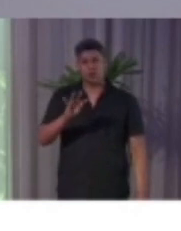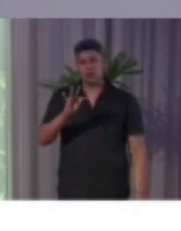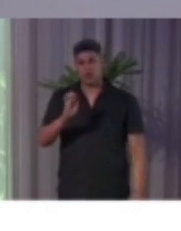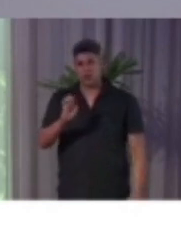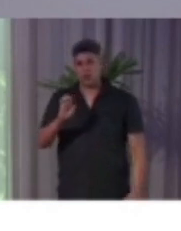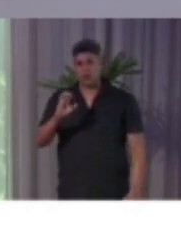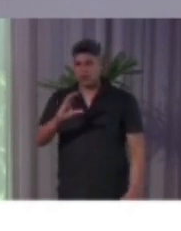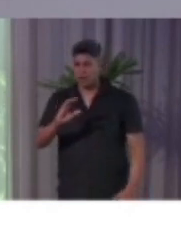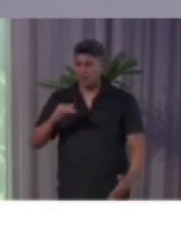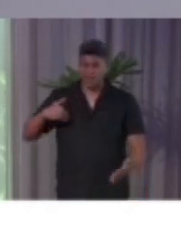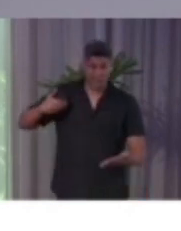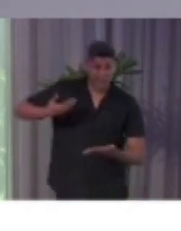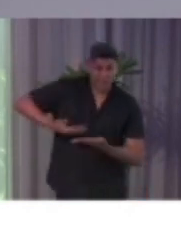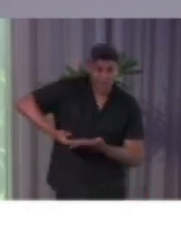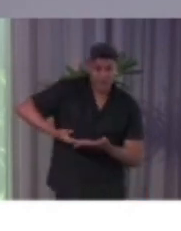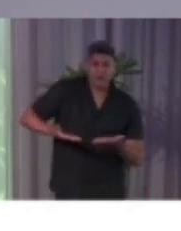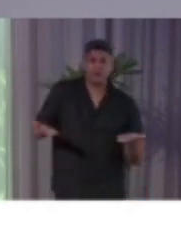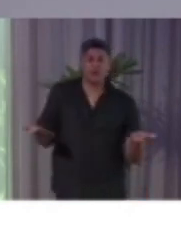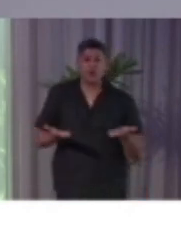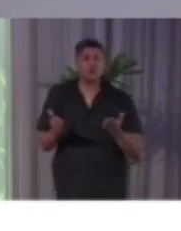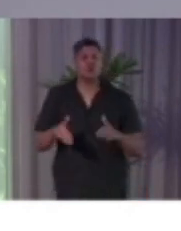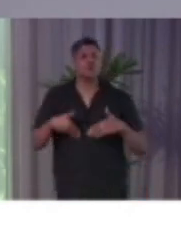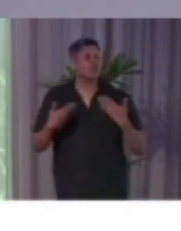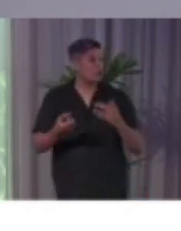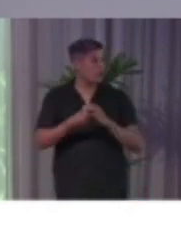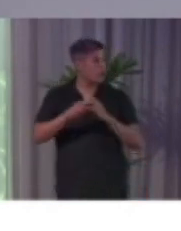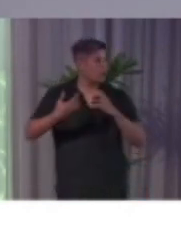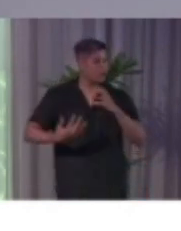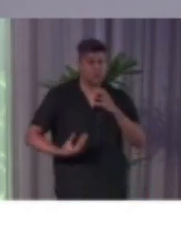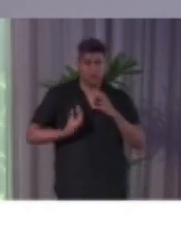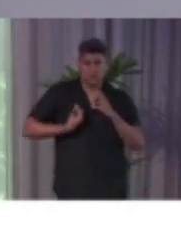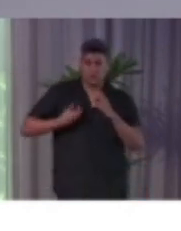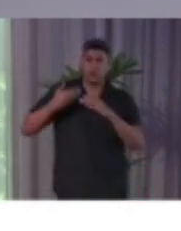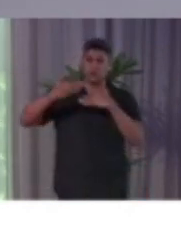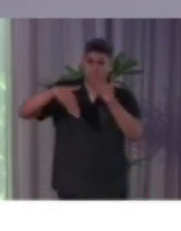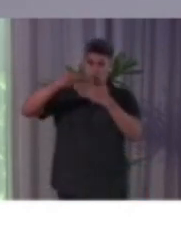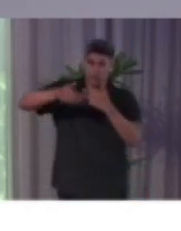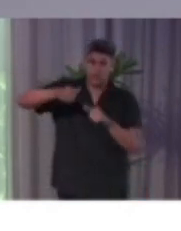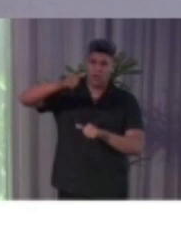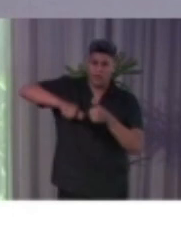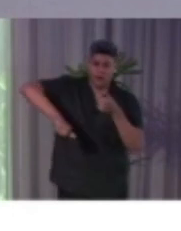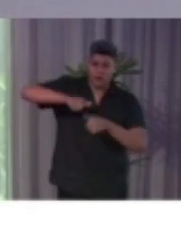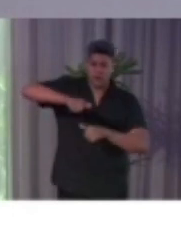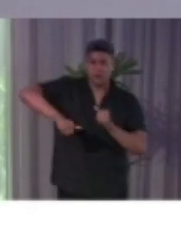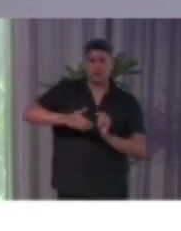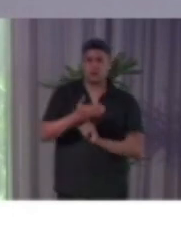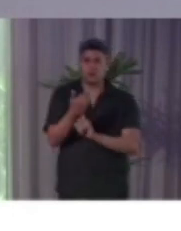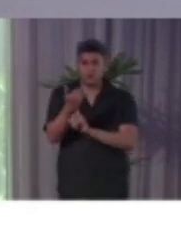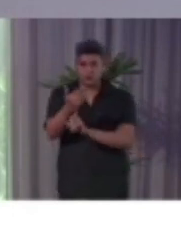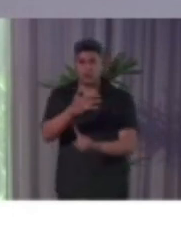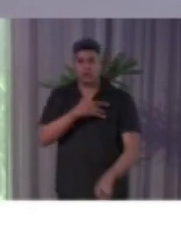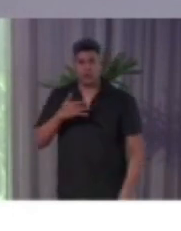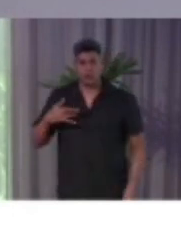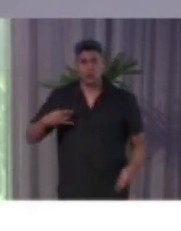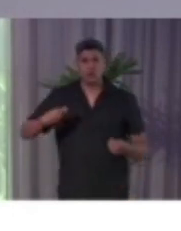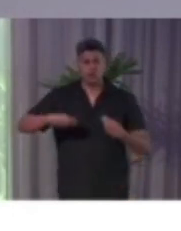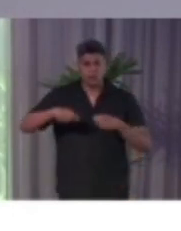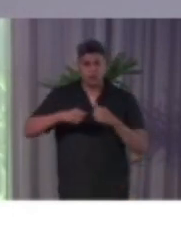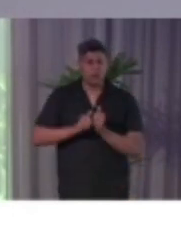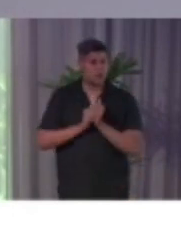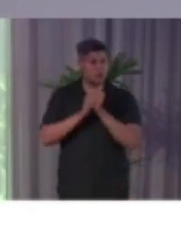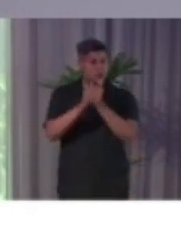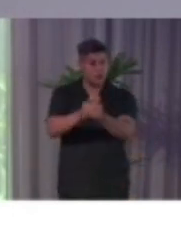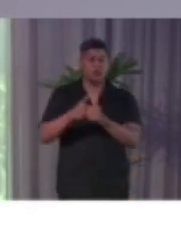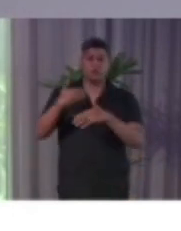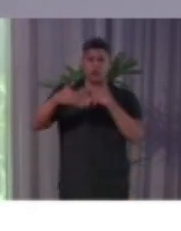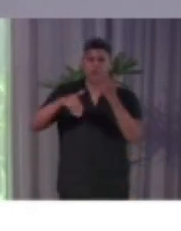hoje. E quais são os aspectos, então, que são considerados no processo de avaliação de tecnologia de saúde? Precisa ser seguido processos